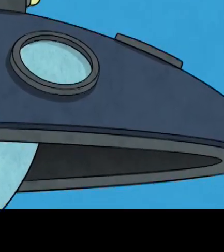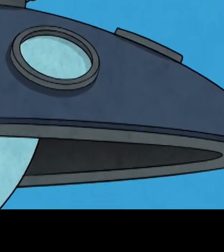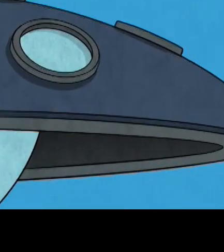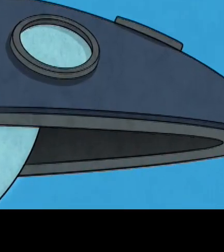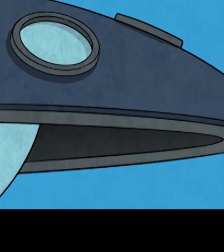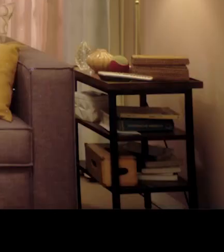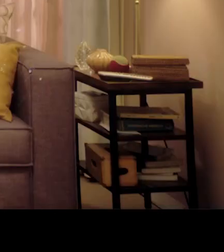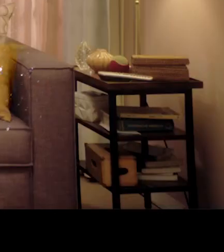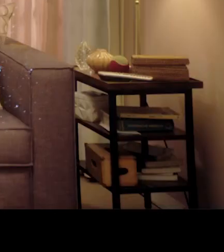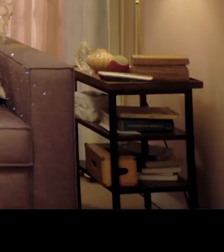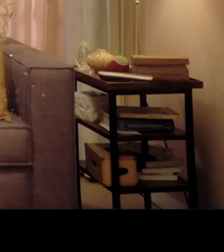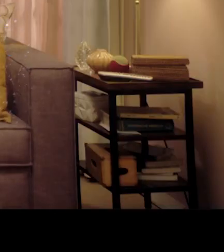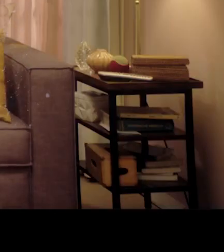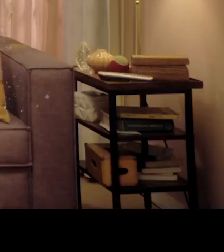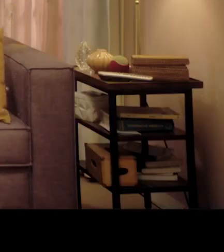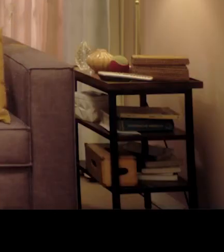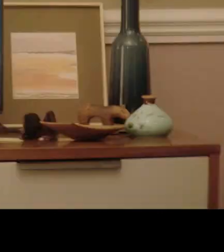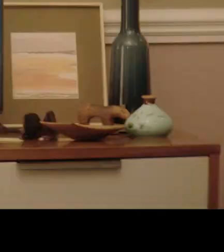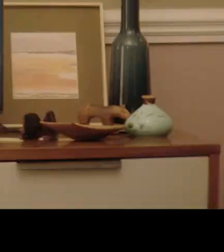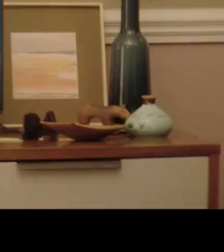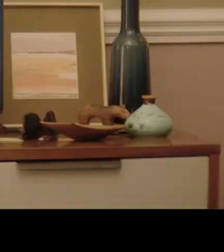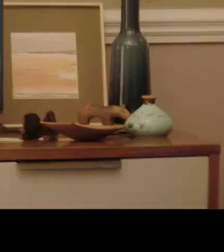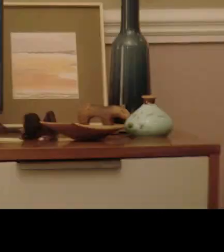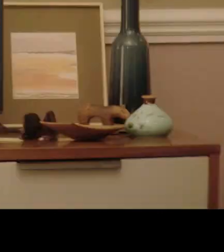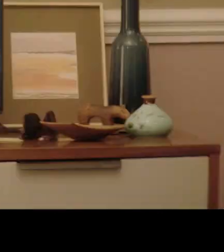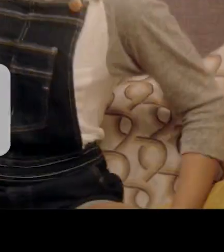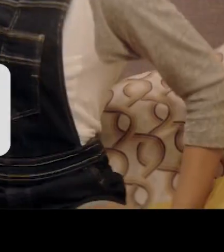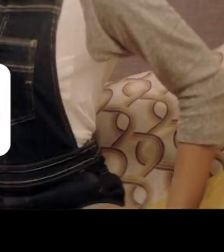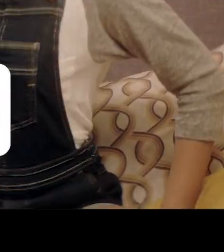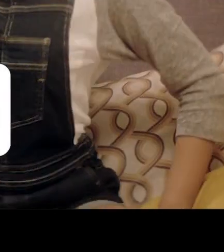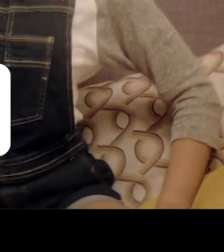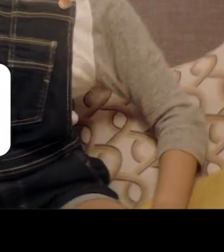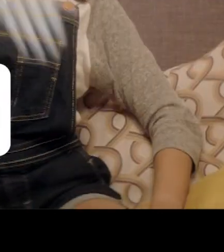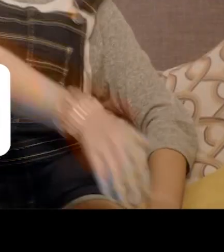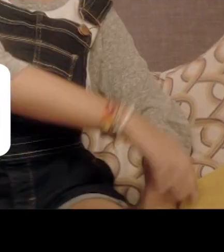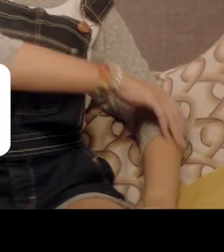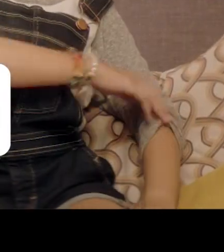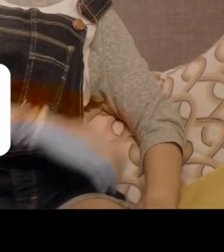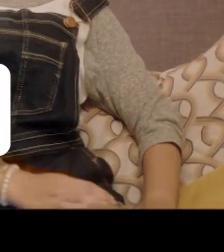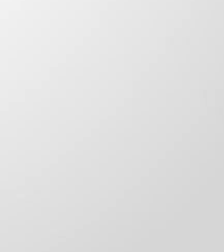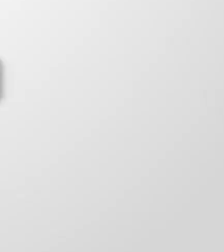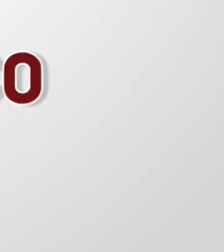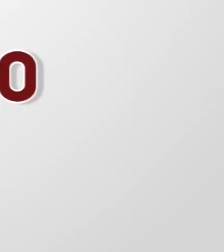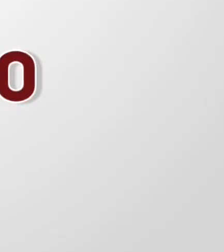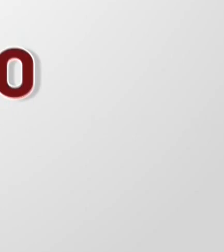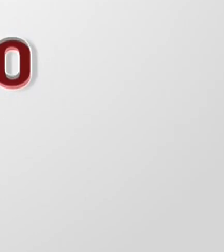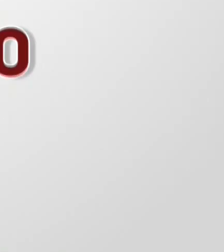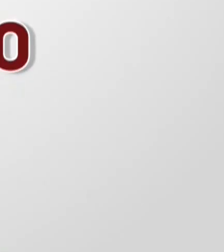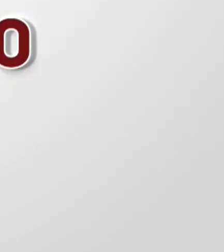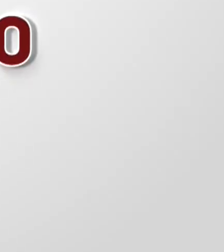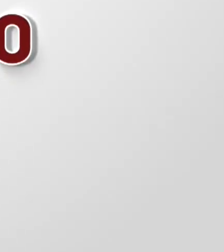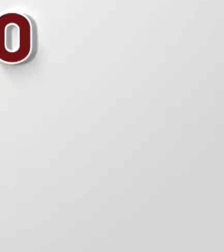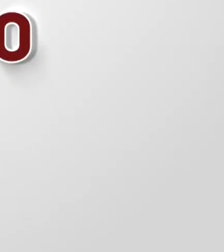Disponível na unidade de saúde mais perto de você. Ministério da Saúde.